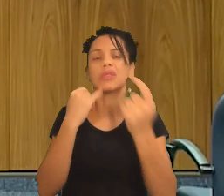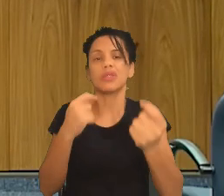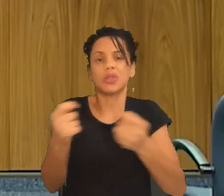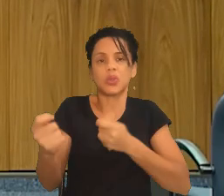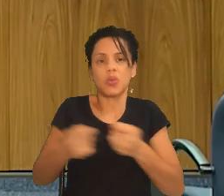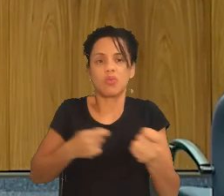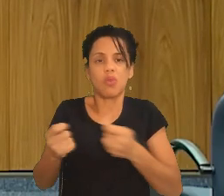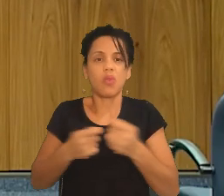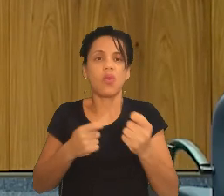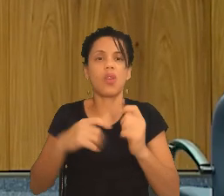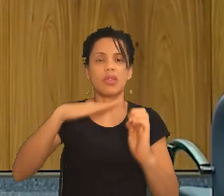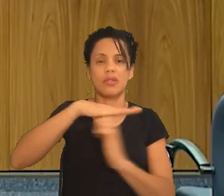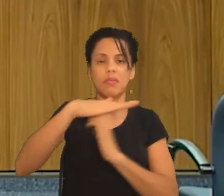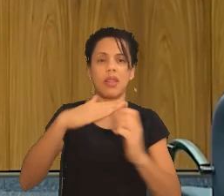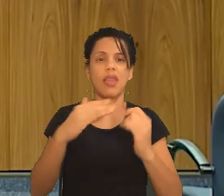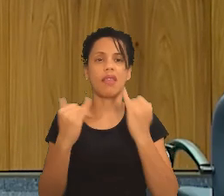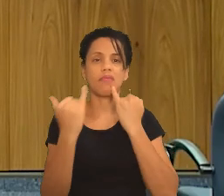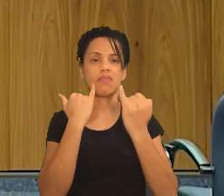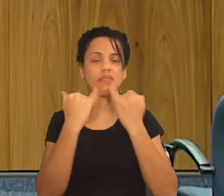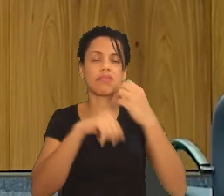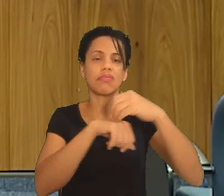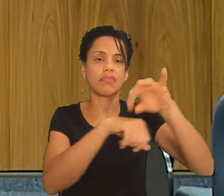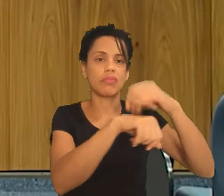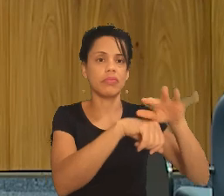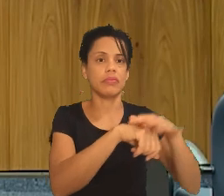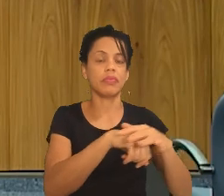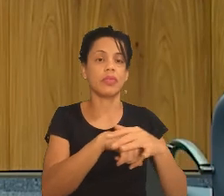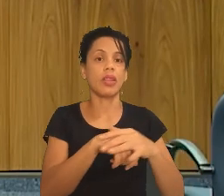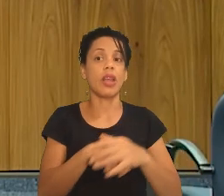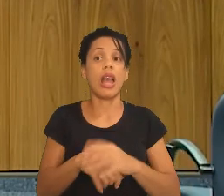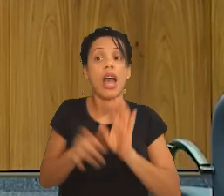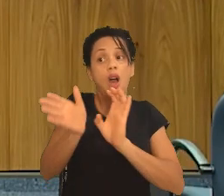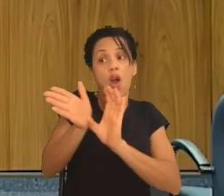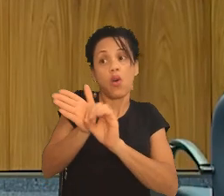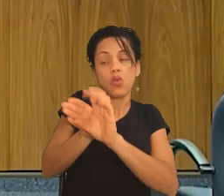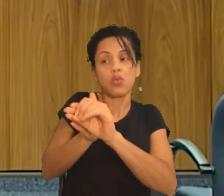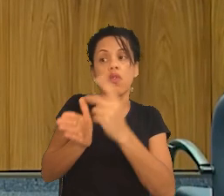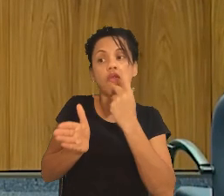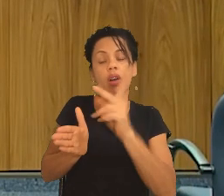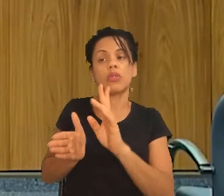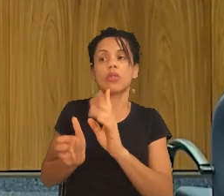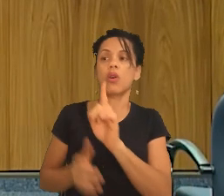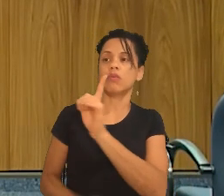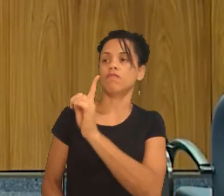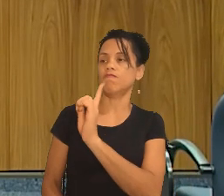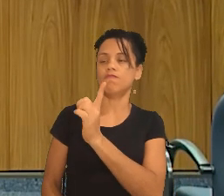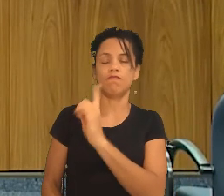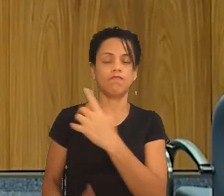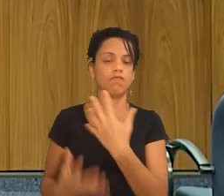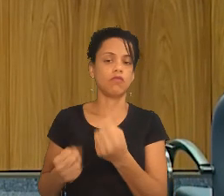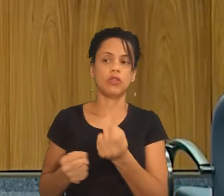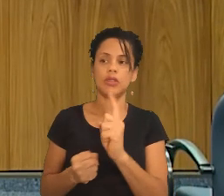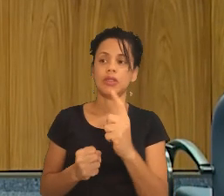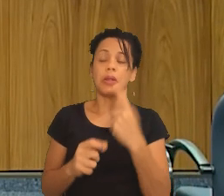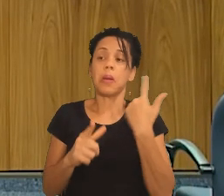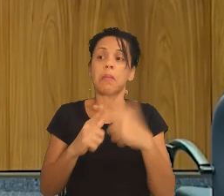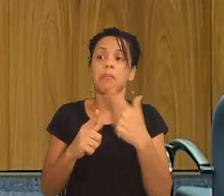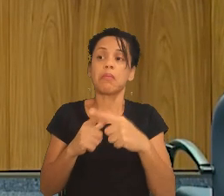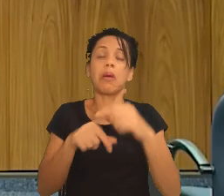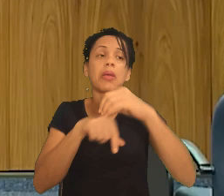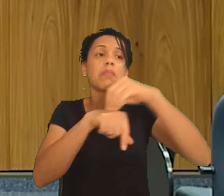empresas. E aí o Google censurou, falou, não, a gente não pode impulsionar, porque a gente não sabe exatamente para quem vai